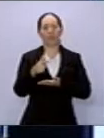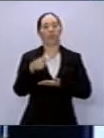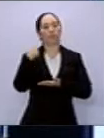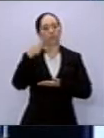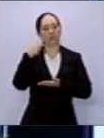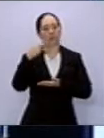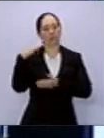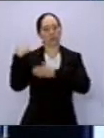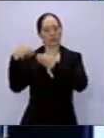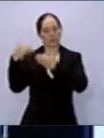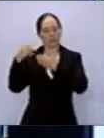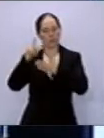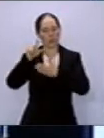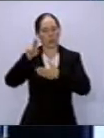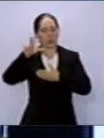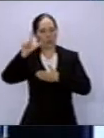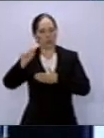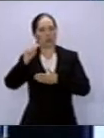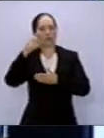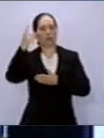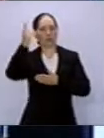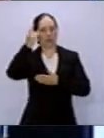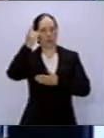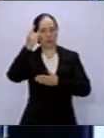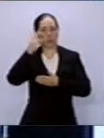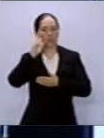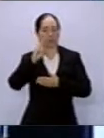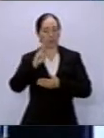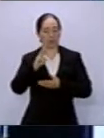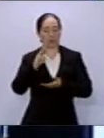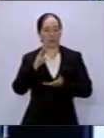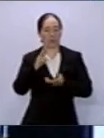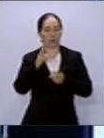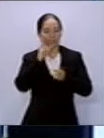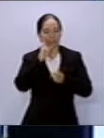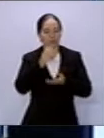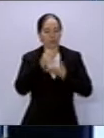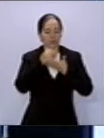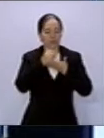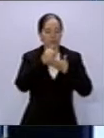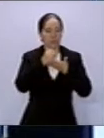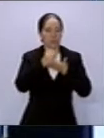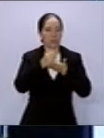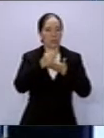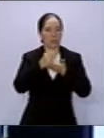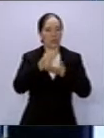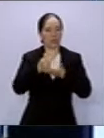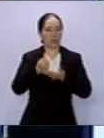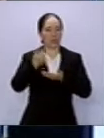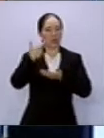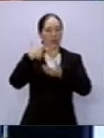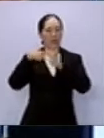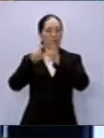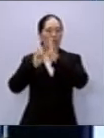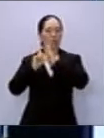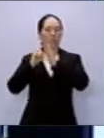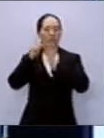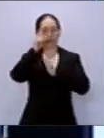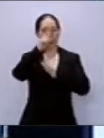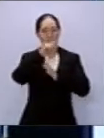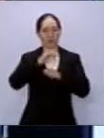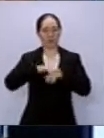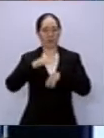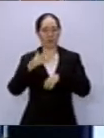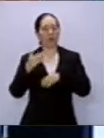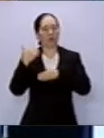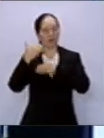efetuadas nos últimos governos Lula e Dilma têm prestado atenção muito maior a isso do que era anteriormente e nesse sentido a